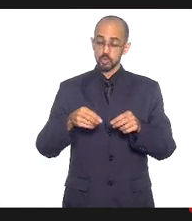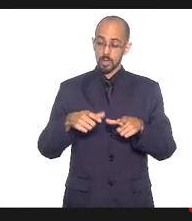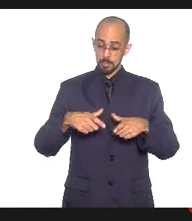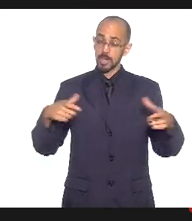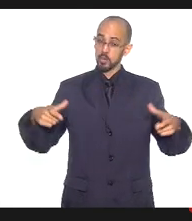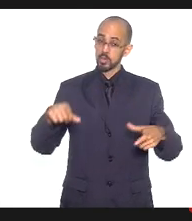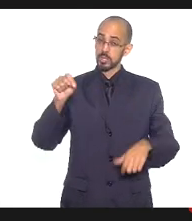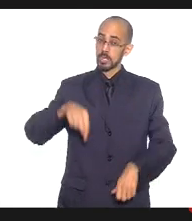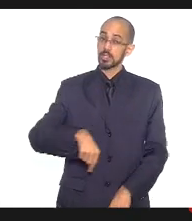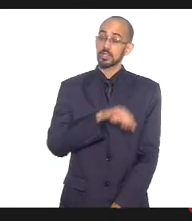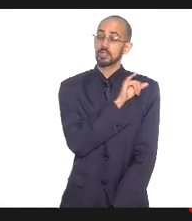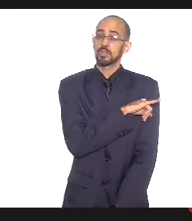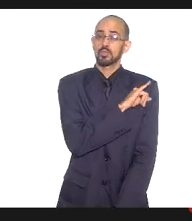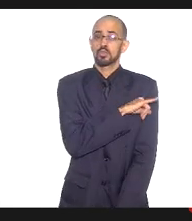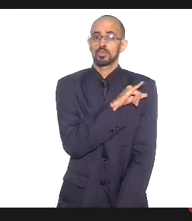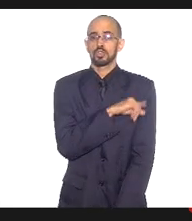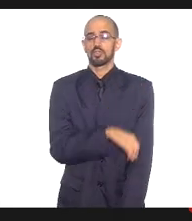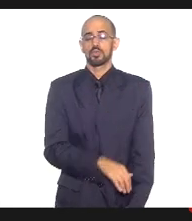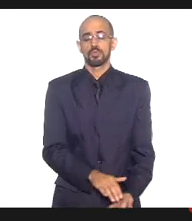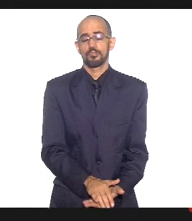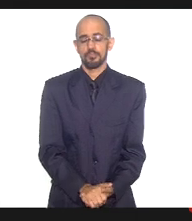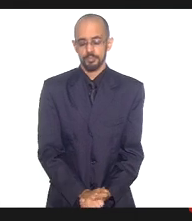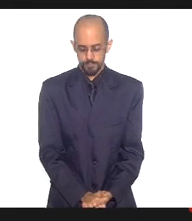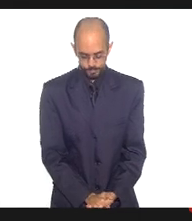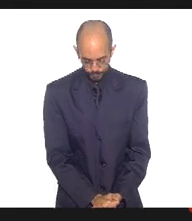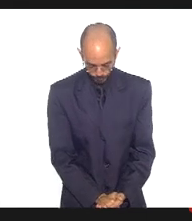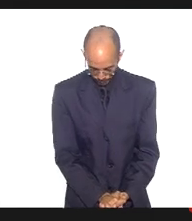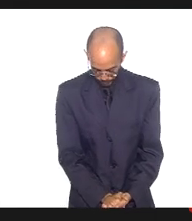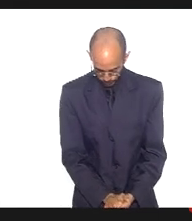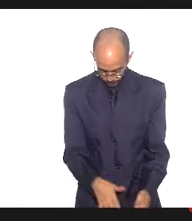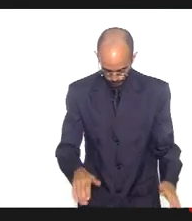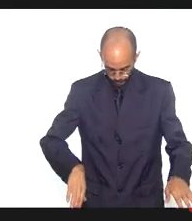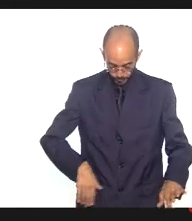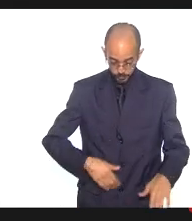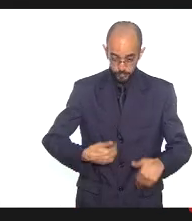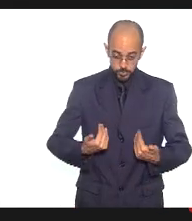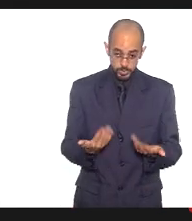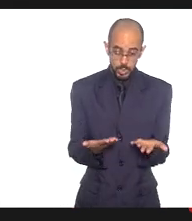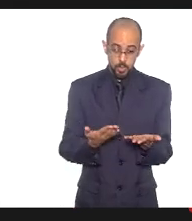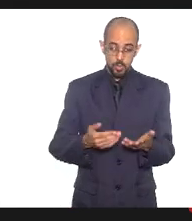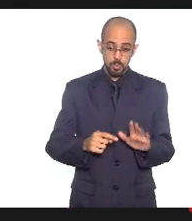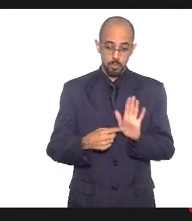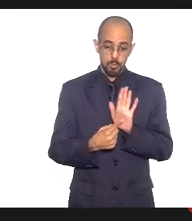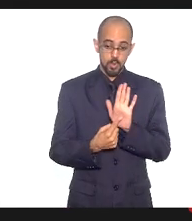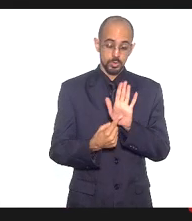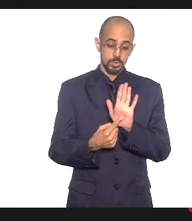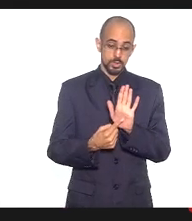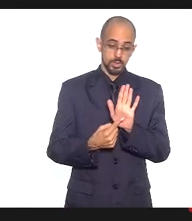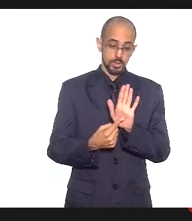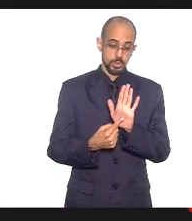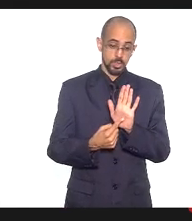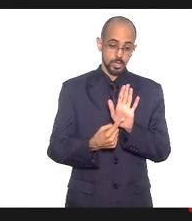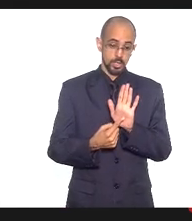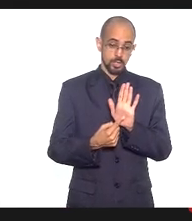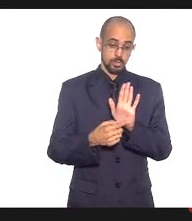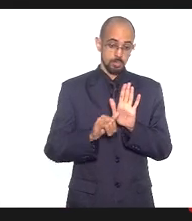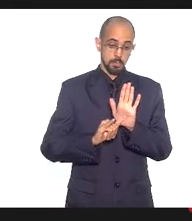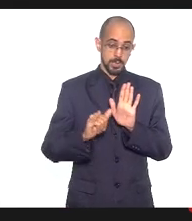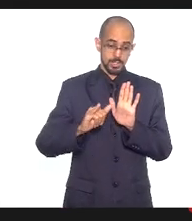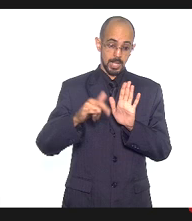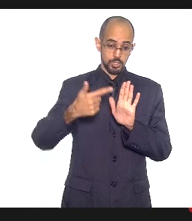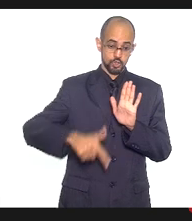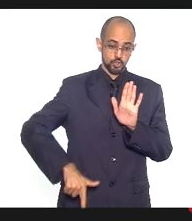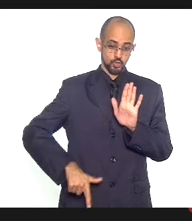Janeiro. Tá? Então, repisando aqui, talvez, a mensagem, né,